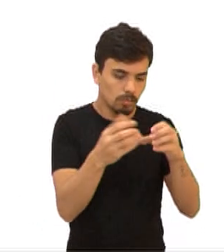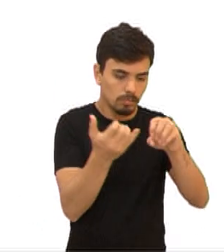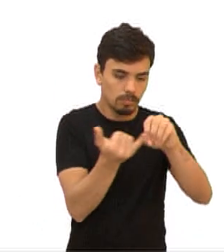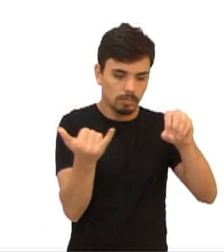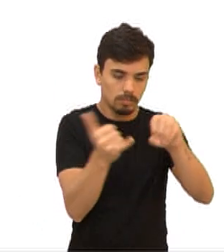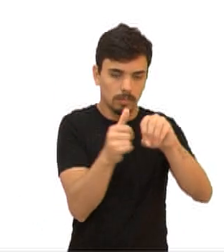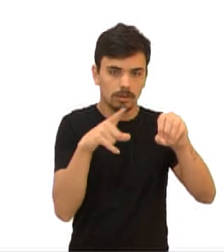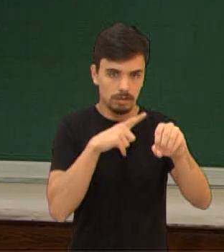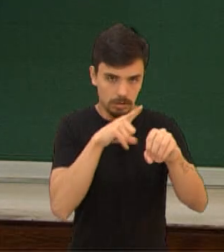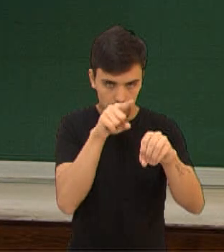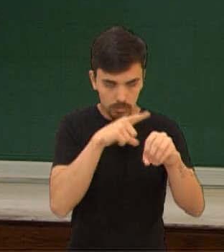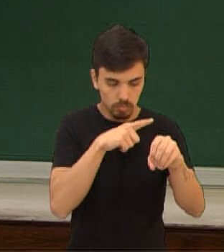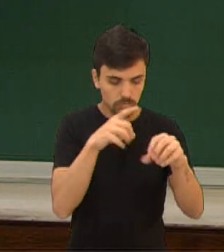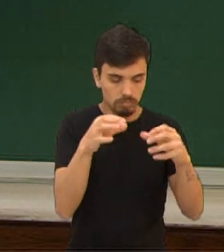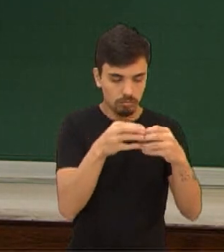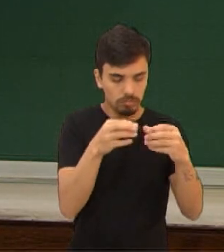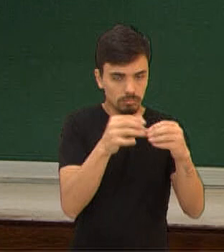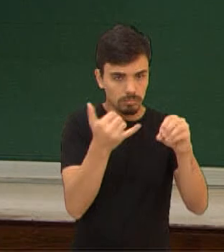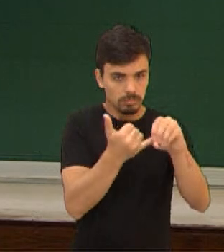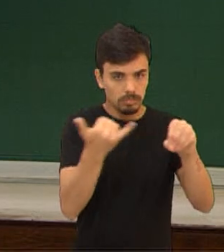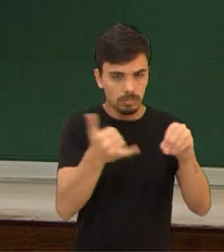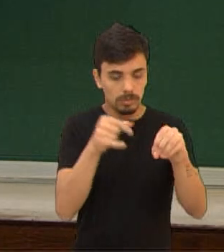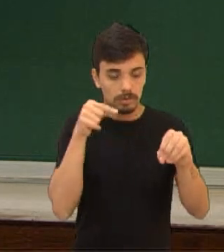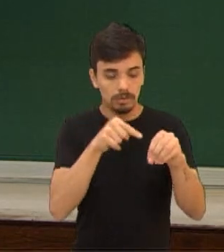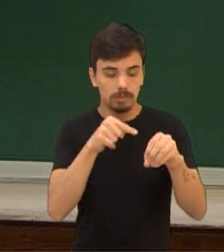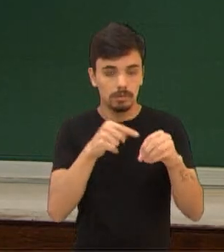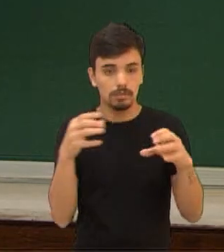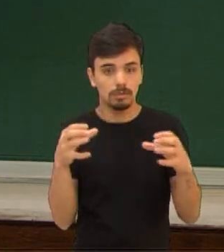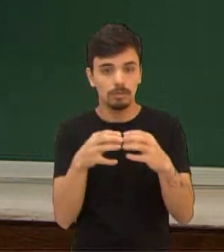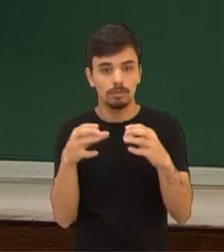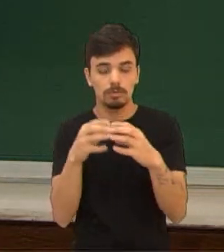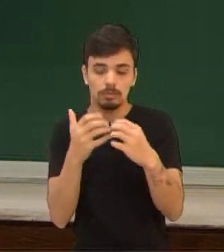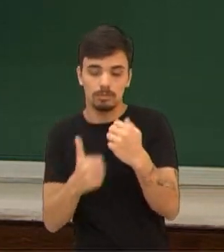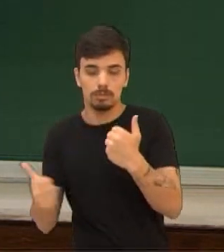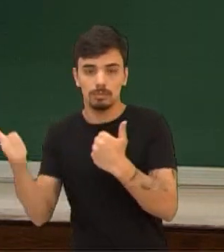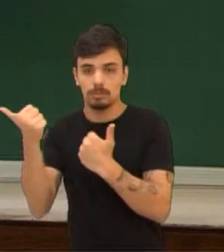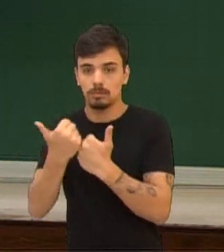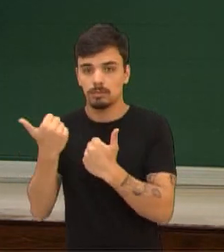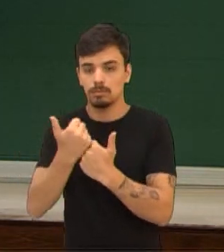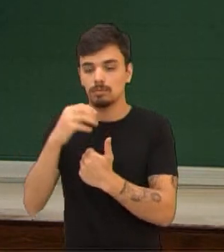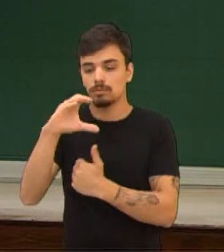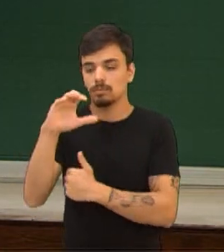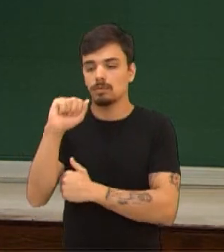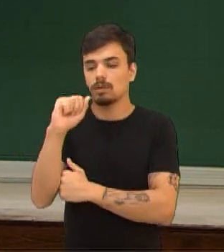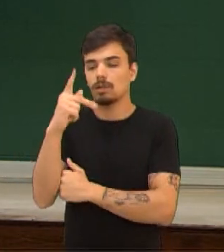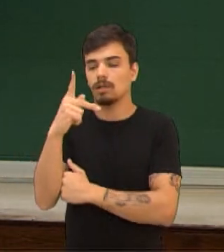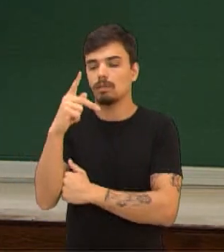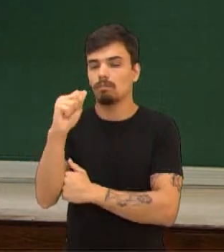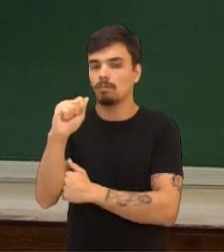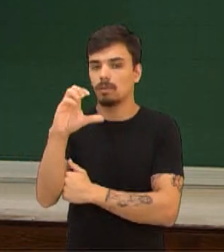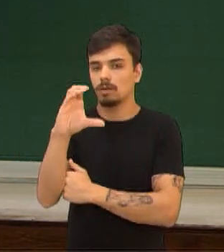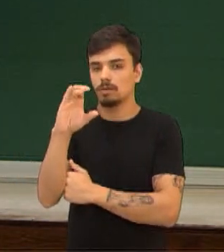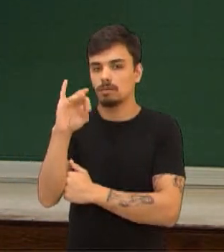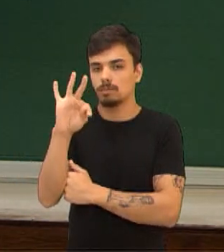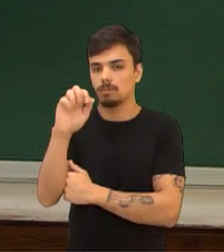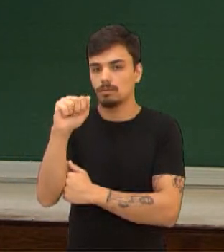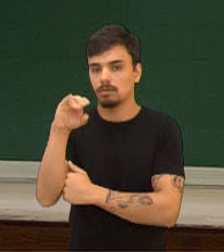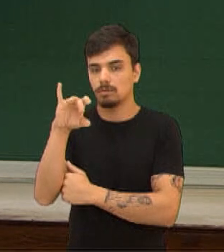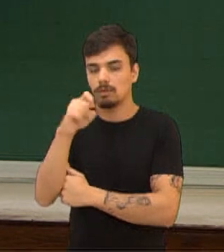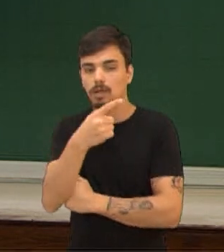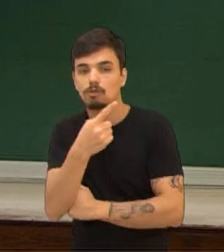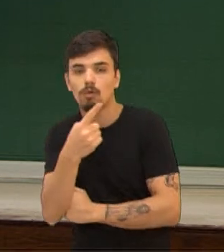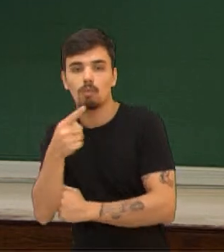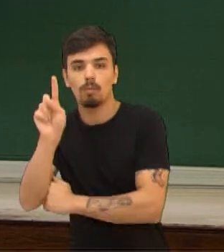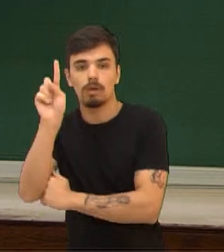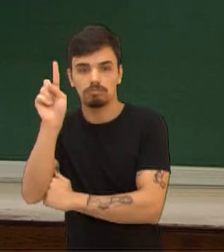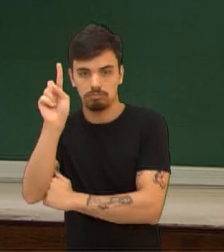com um grupo de capacitores, e esse grupo é substituído por uma capacitância equivalente. Seria um